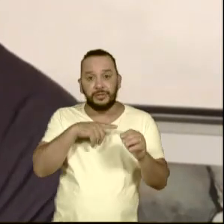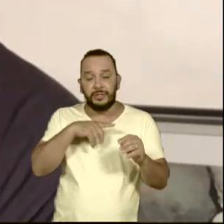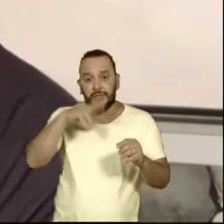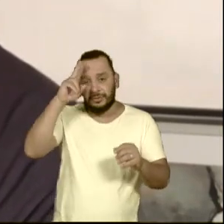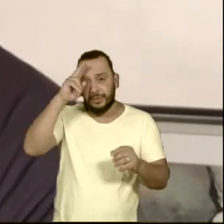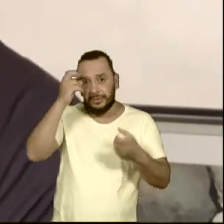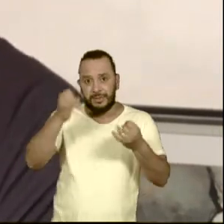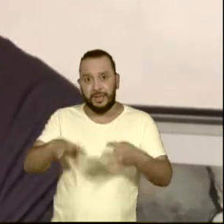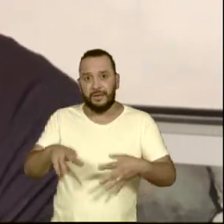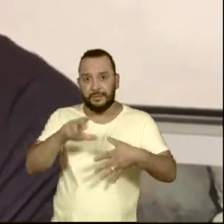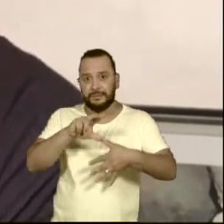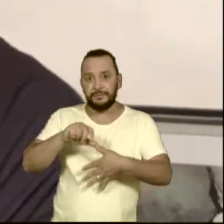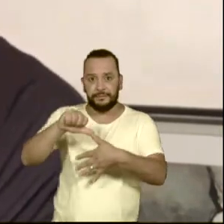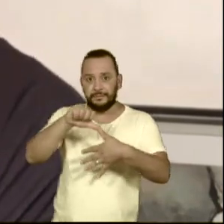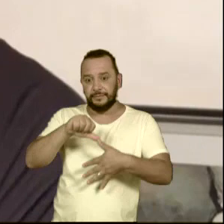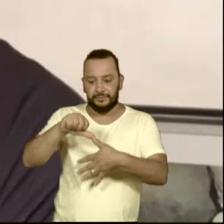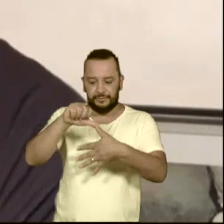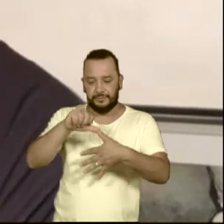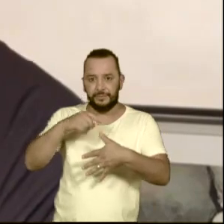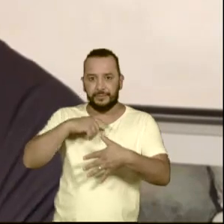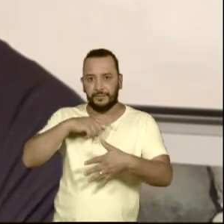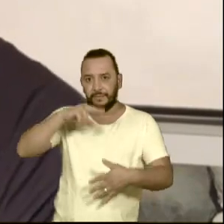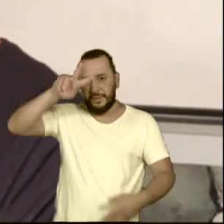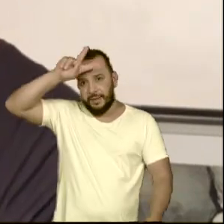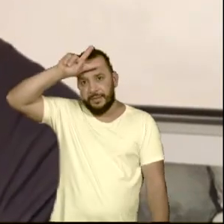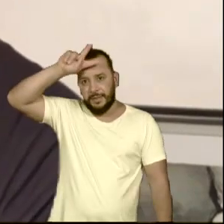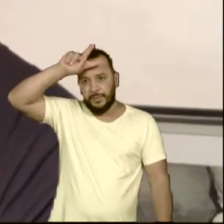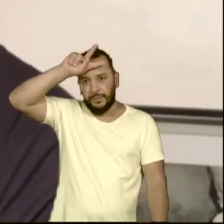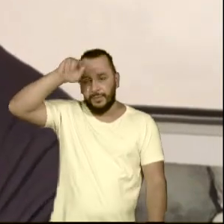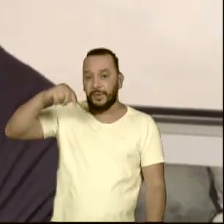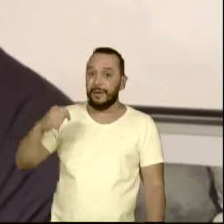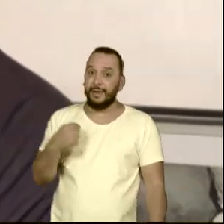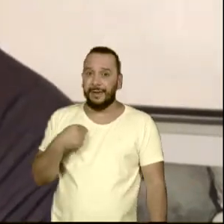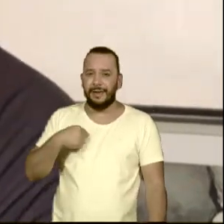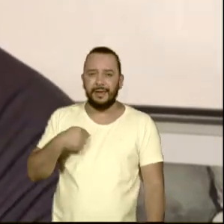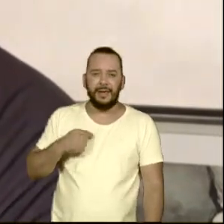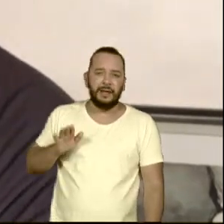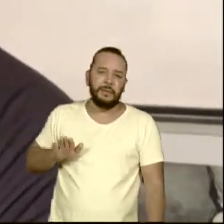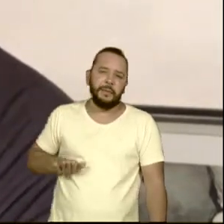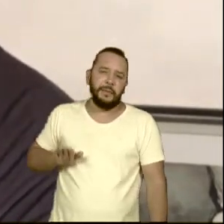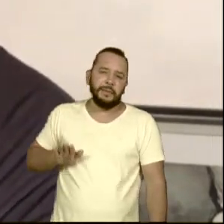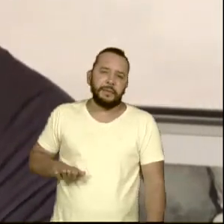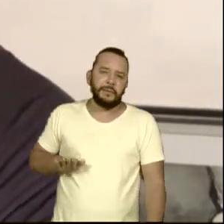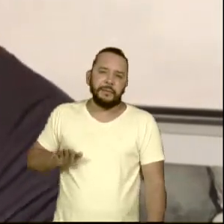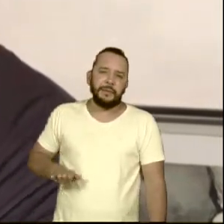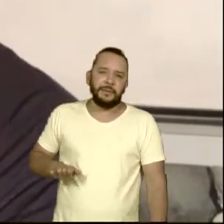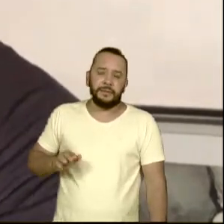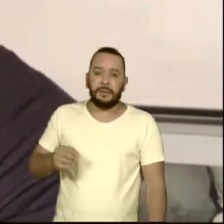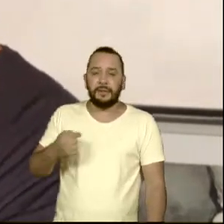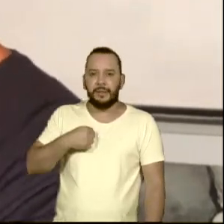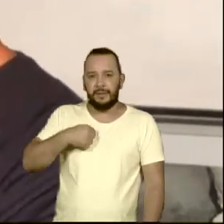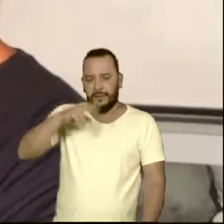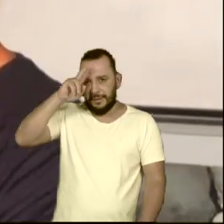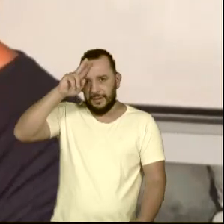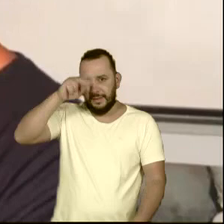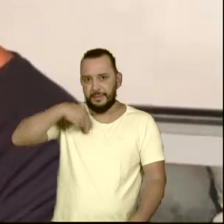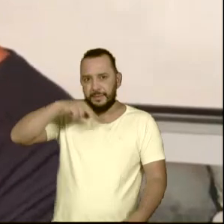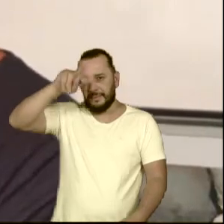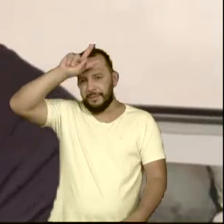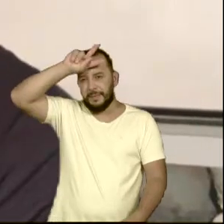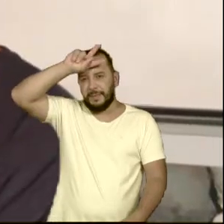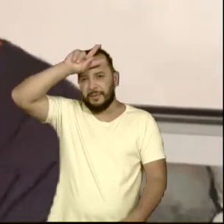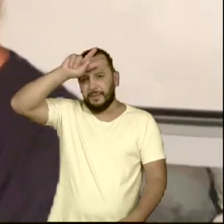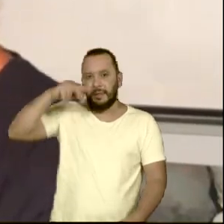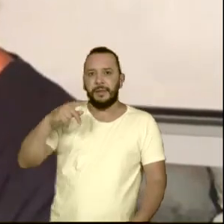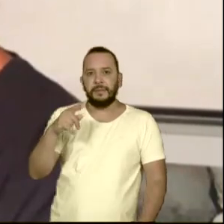Peru. Eu, muito pequenininho, estava começando a entrar na escola, eu lendo aquilo, para mim, Peru e Patópolis